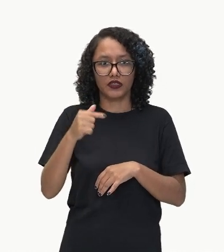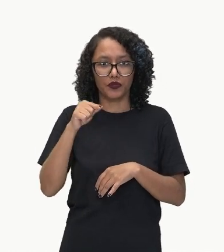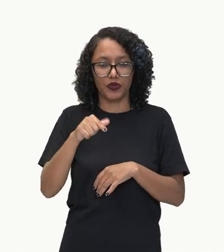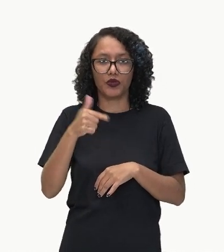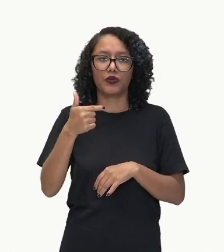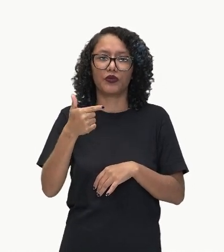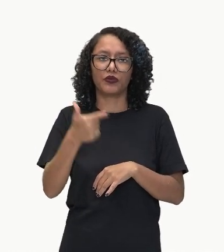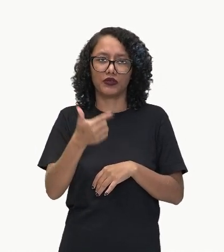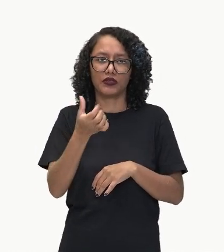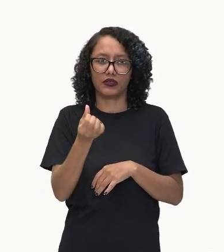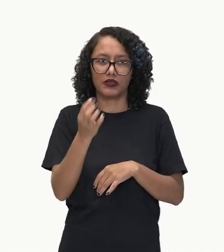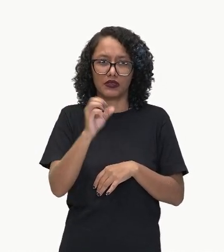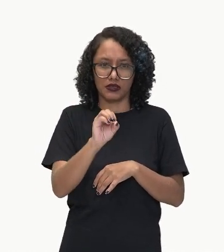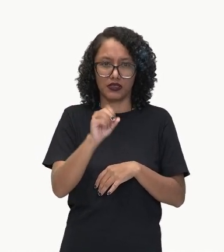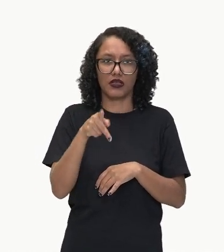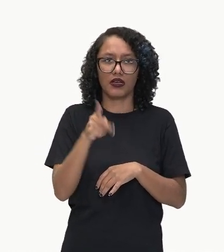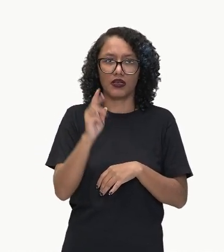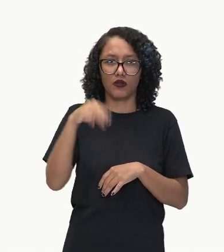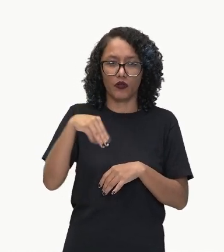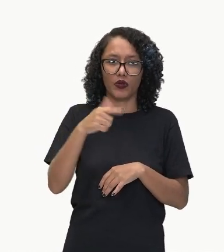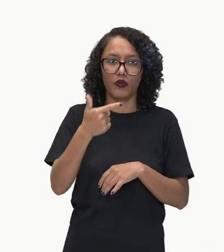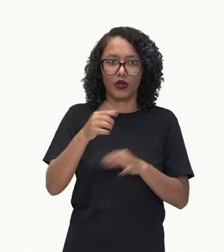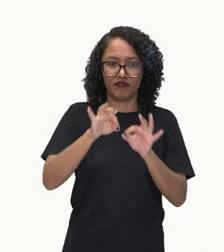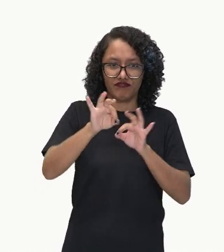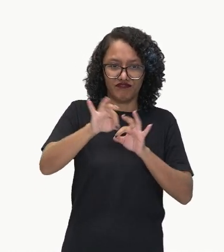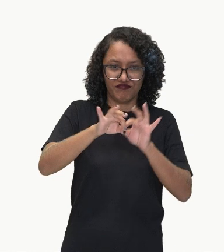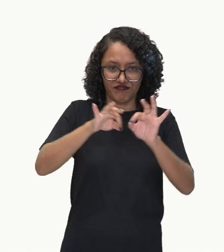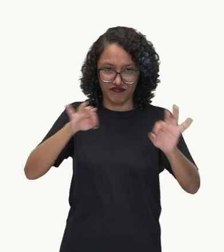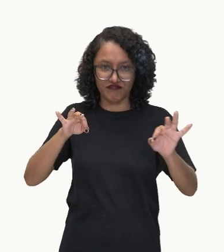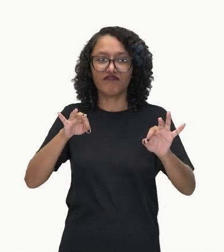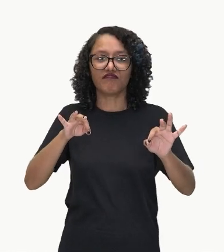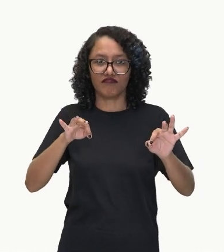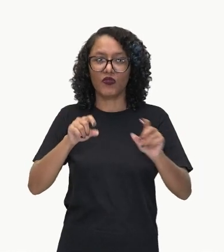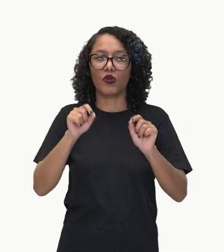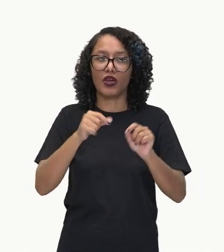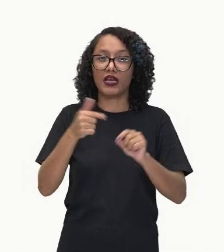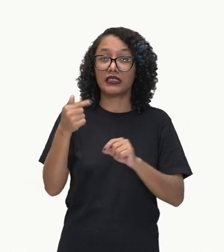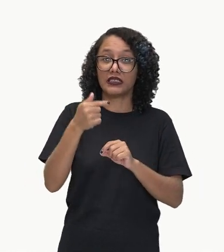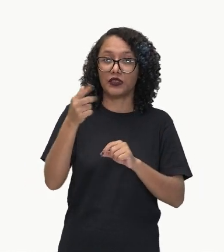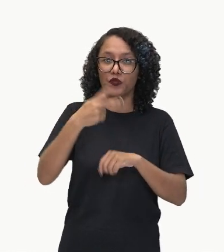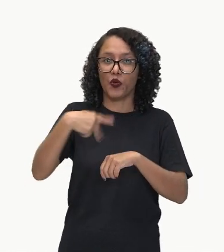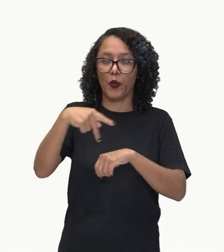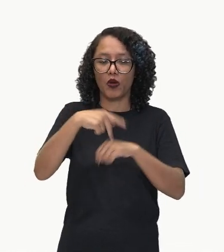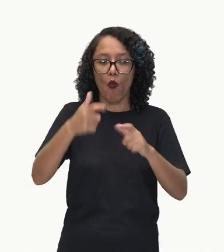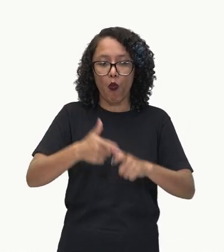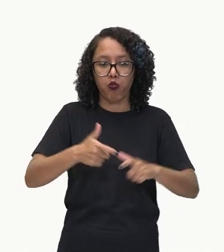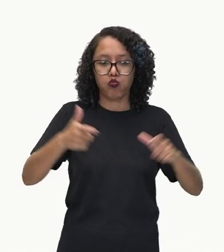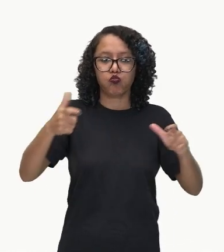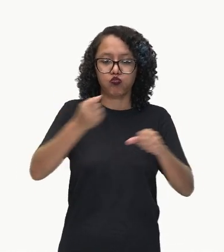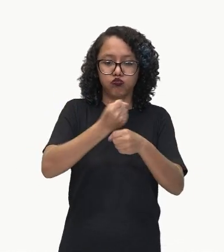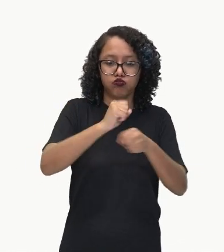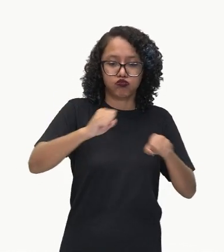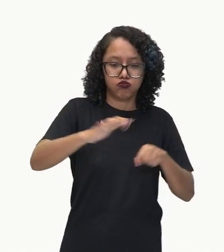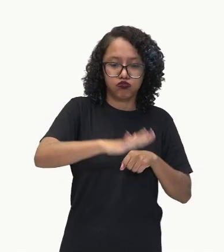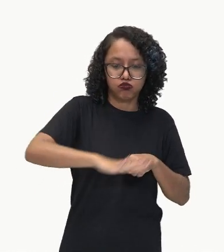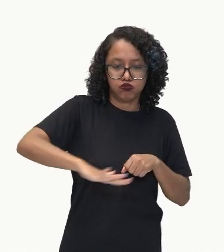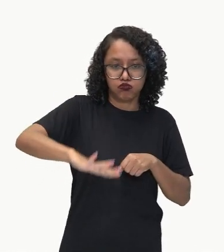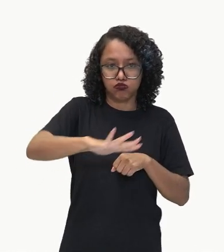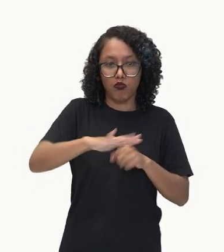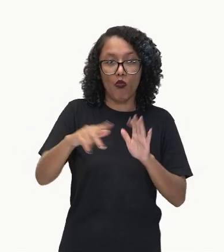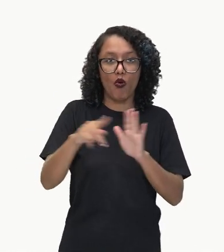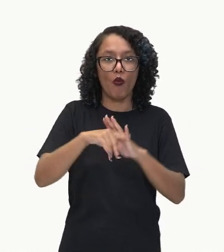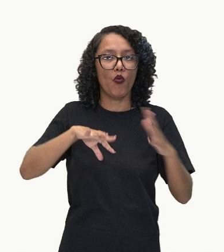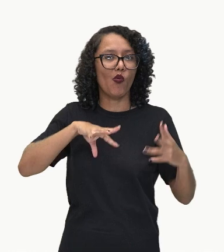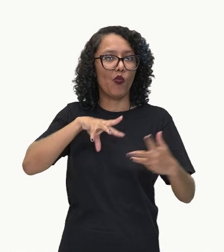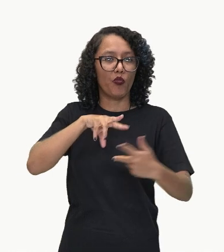3.287.260 quilômetros quadrados. Isso faz com que seja o 7º maior país em extensão territorial do mundo.